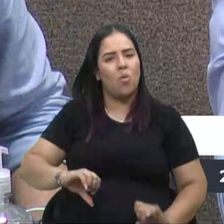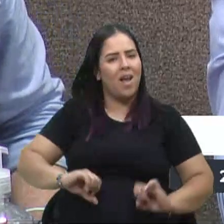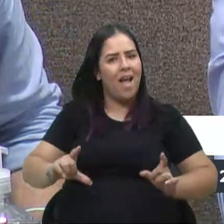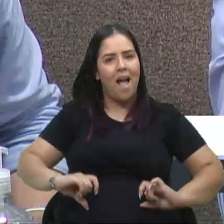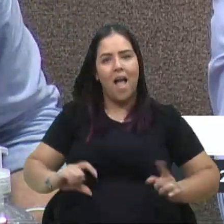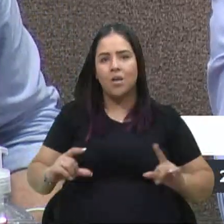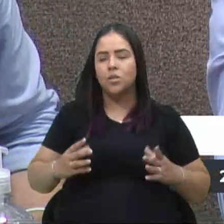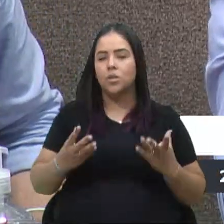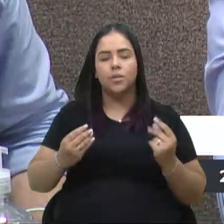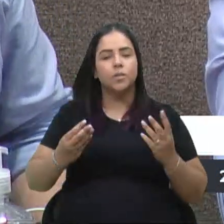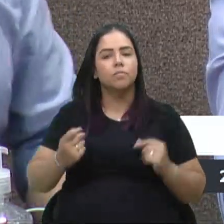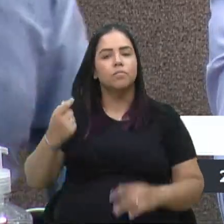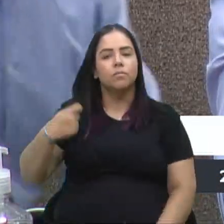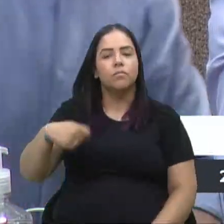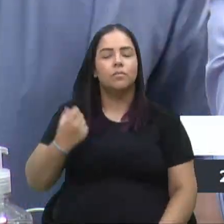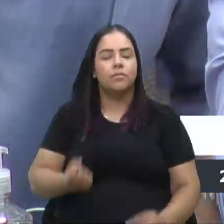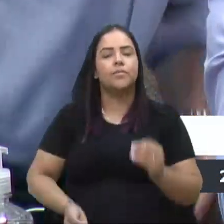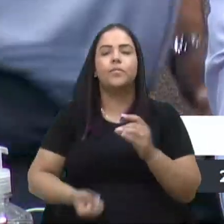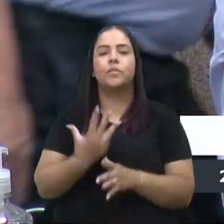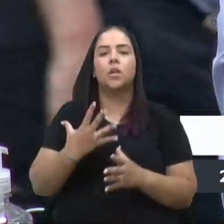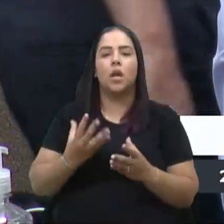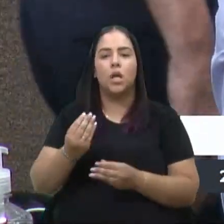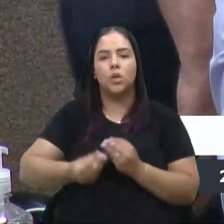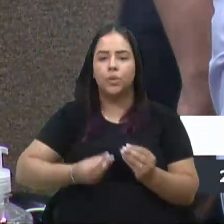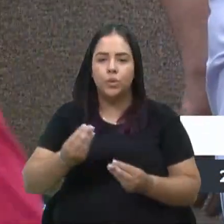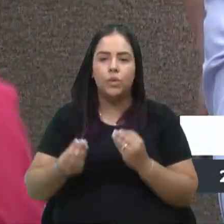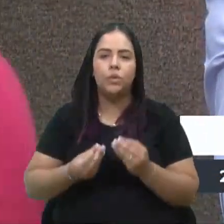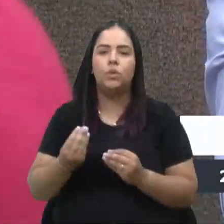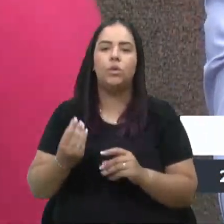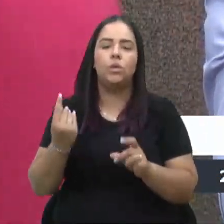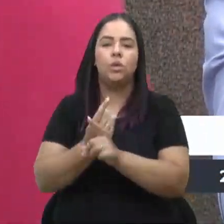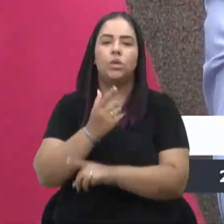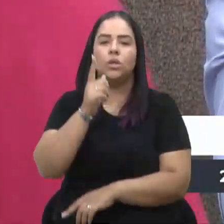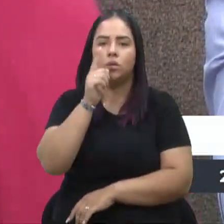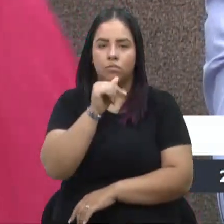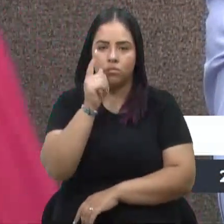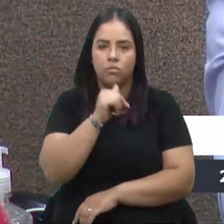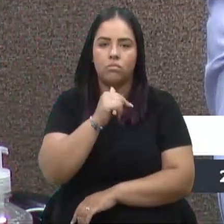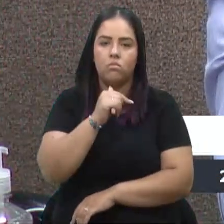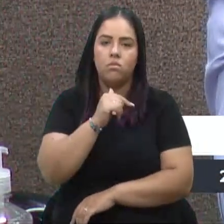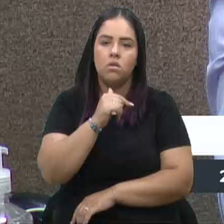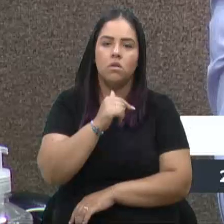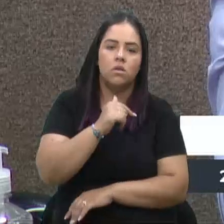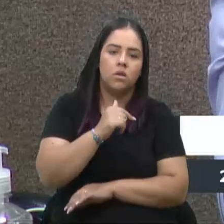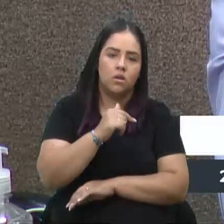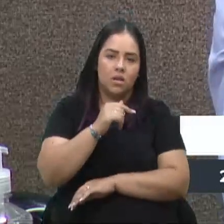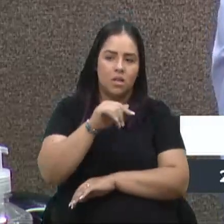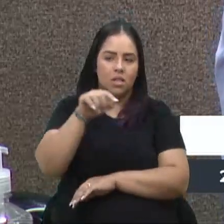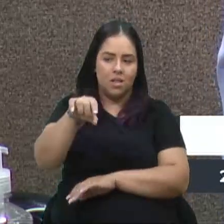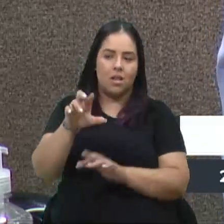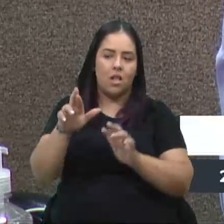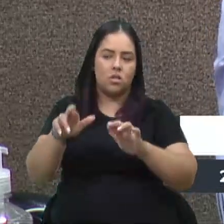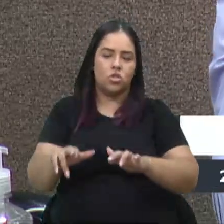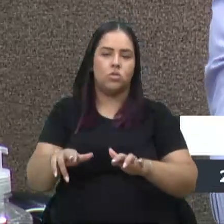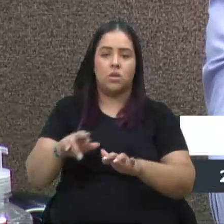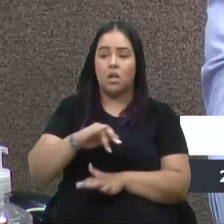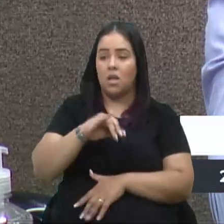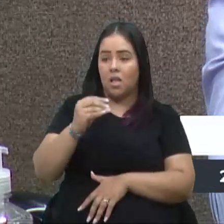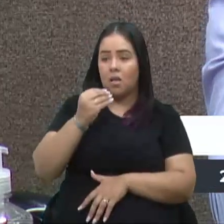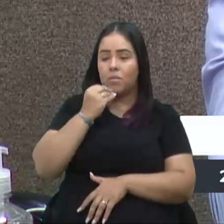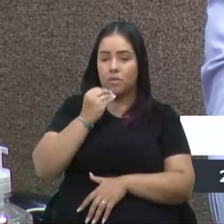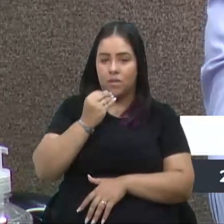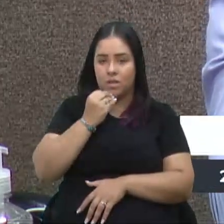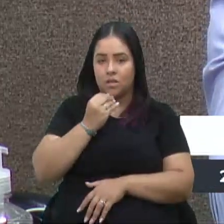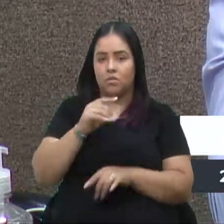criar uma forma de poder encontrar água ali na na própria religião né E aproveitando